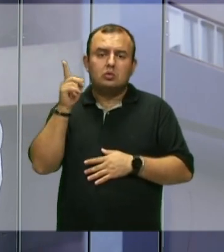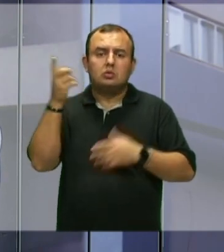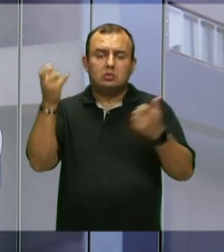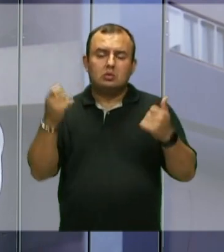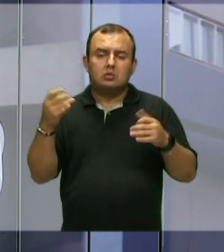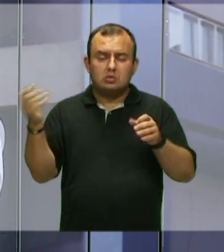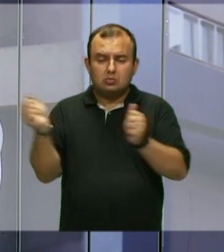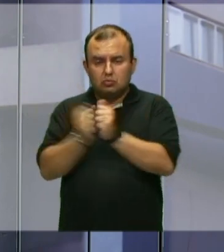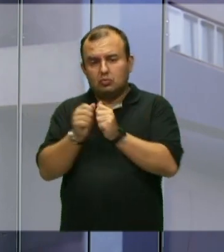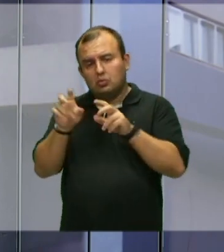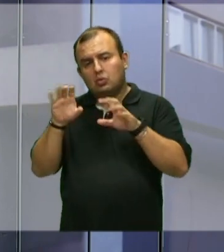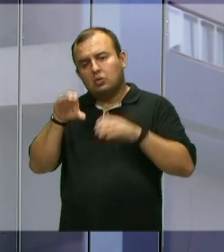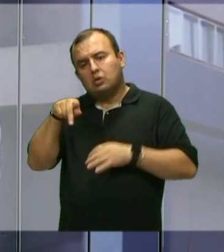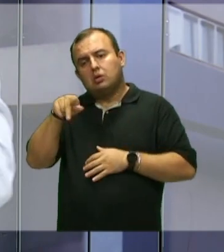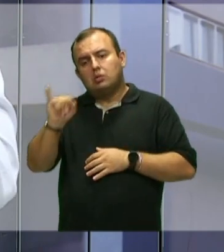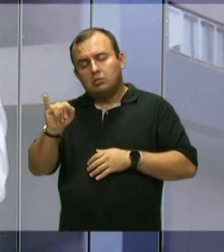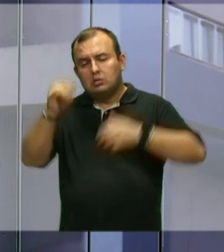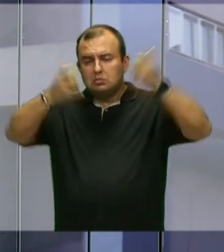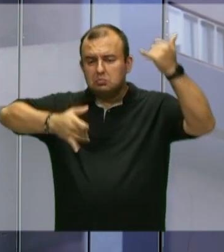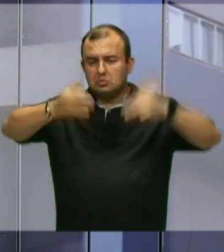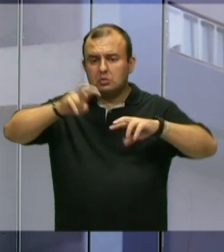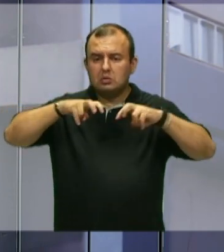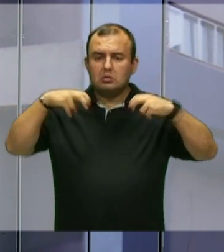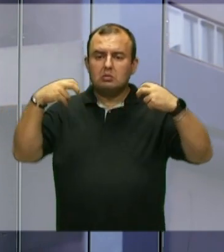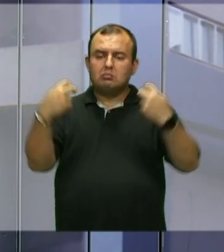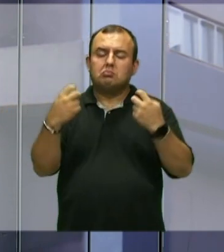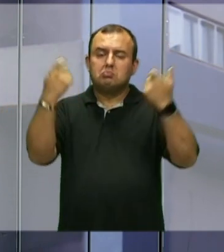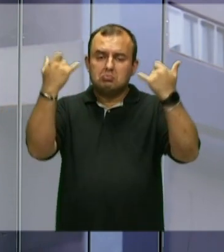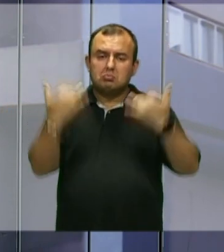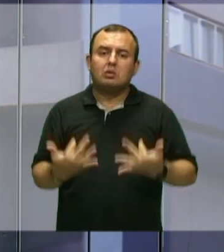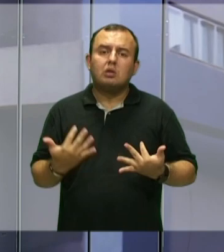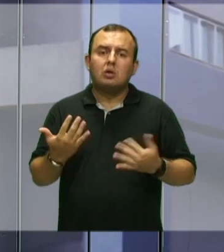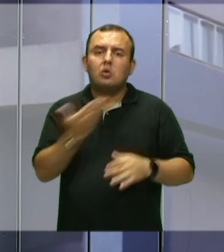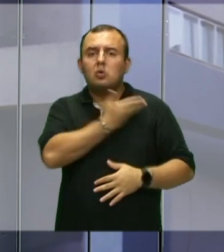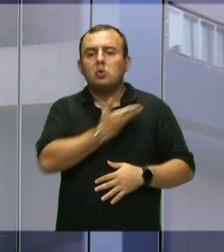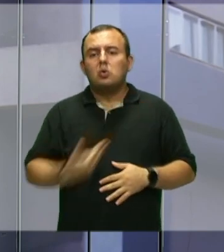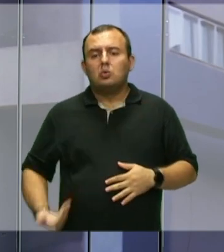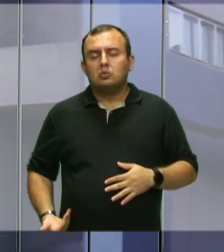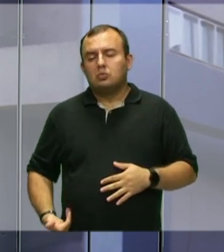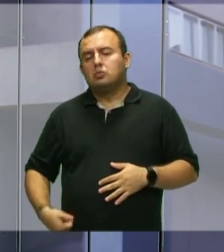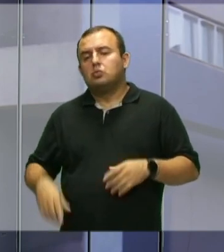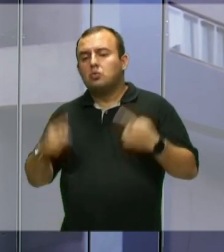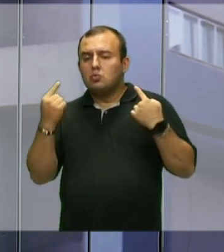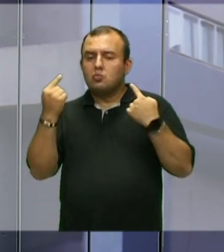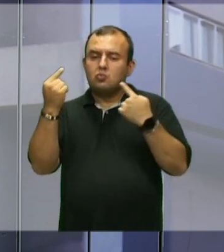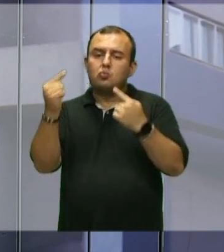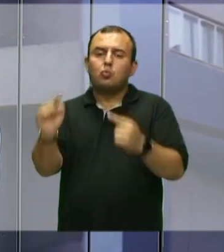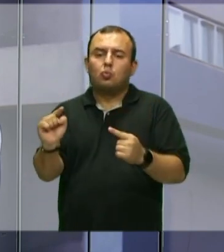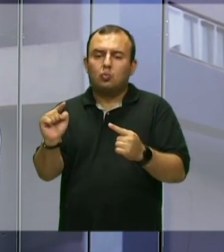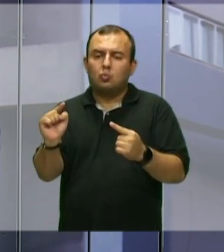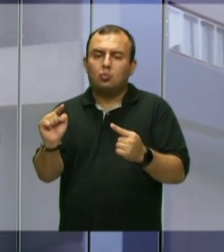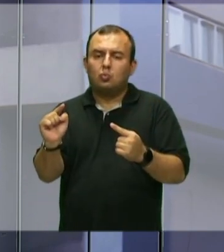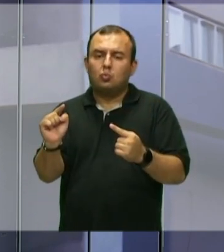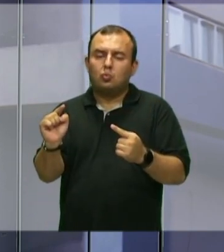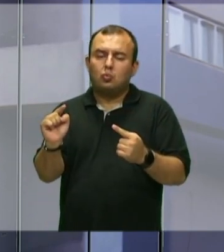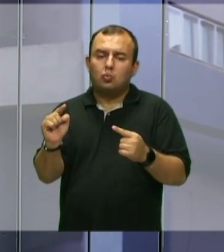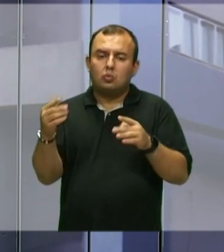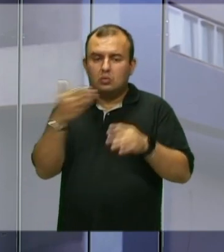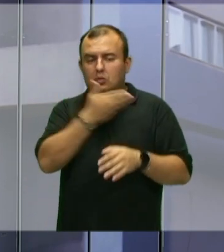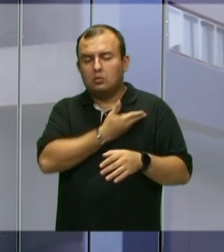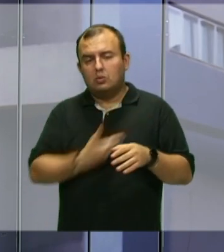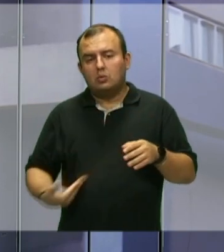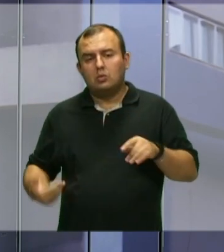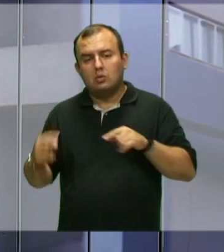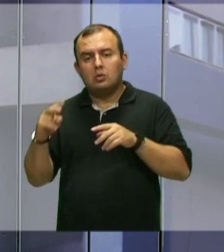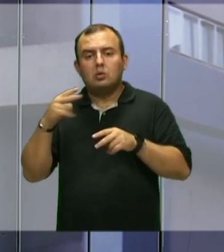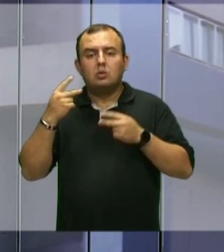da CPI e relatores colocavam que o governo tinha dado um golpe, a bancada do governo tinha dado um golpe